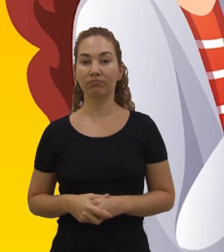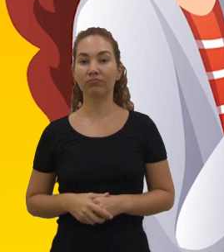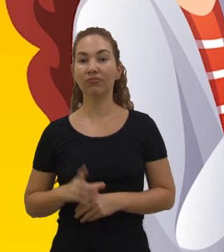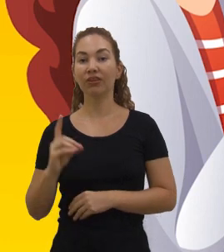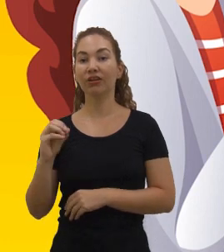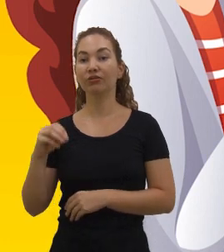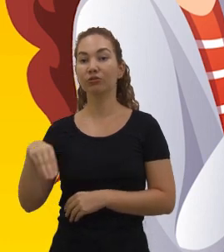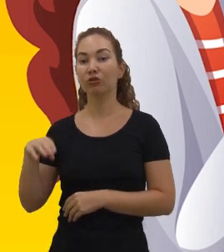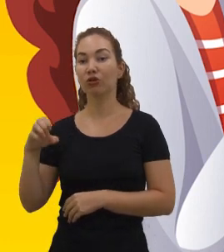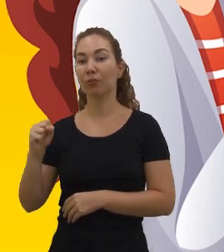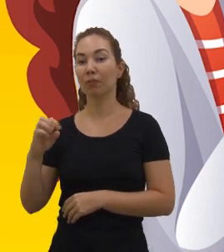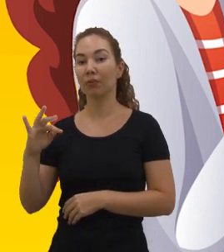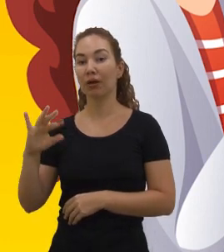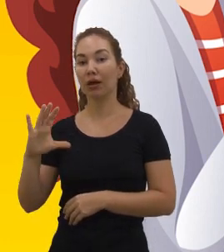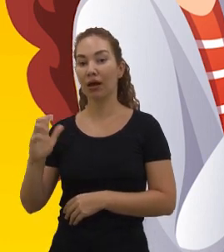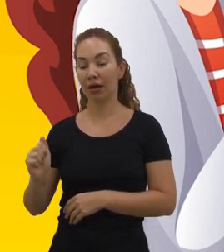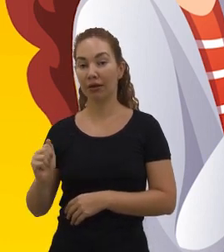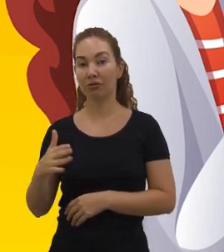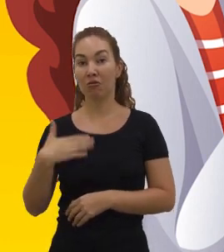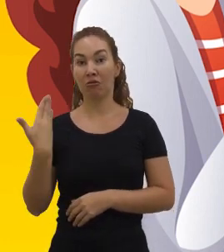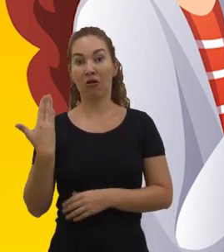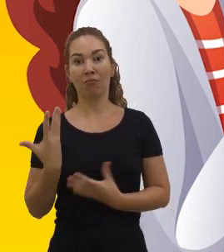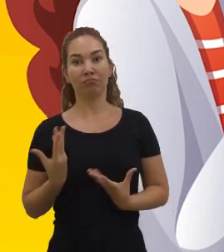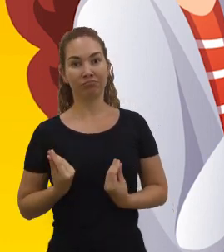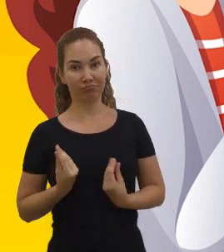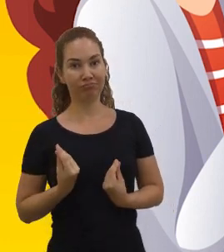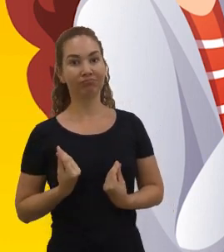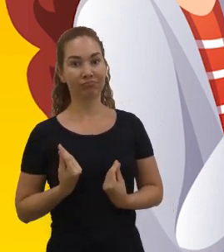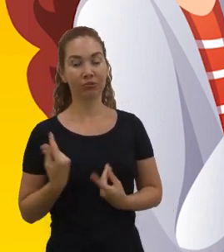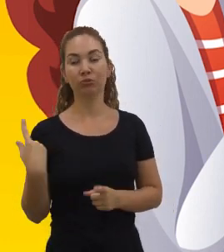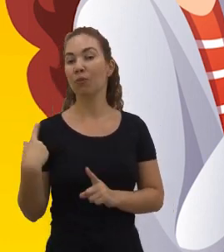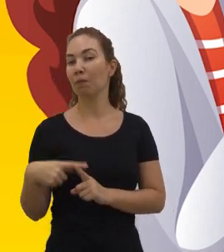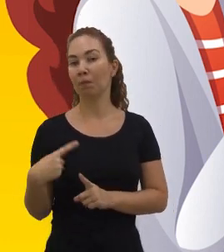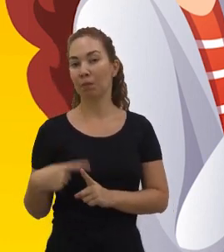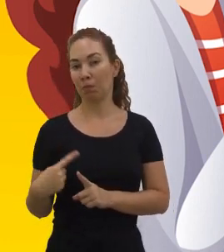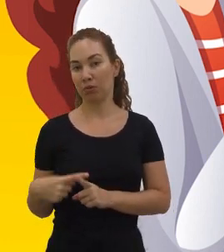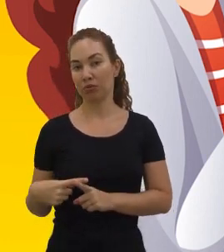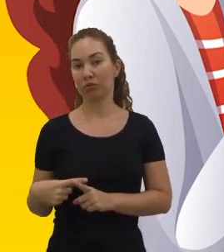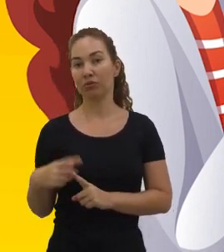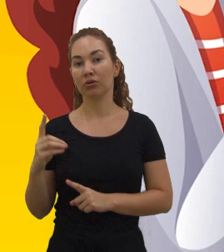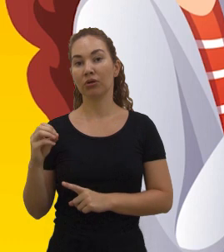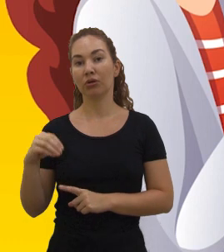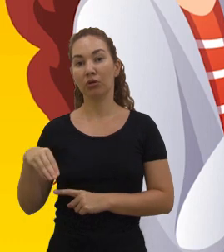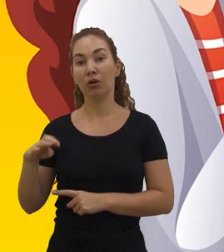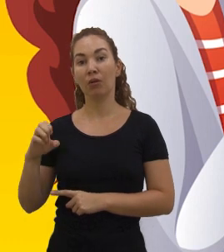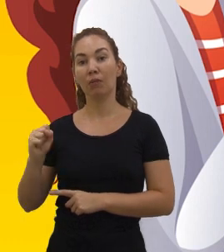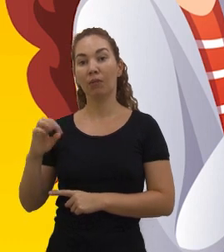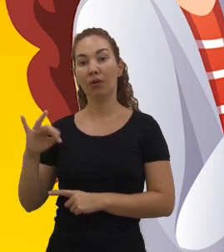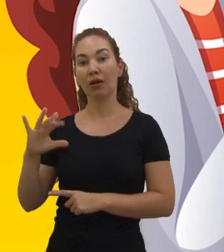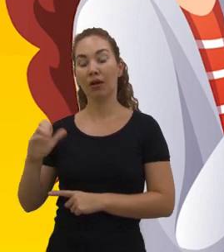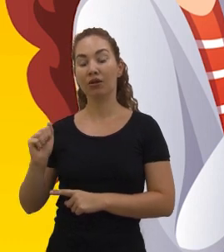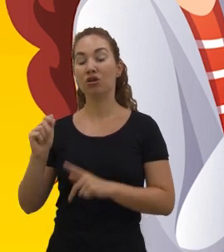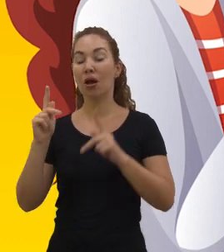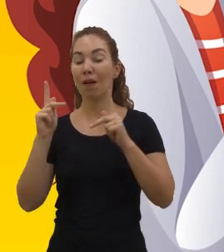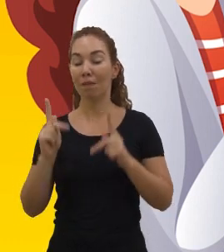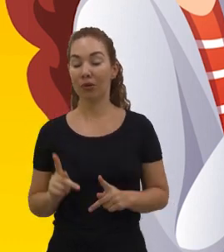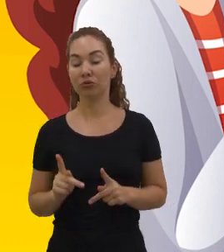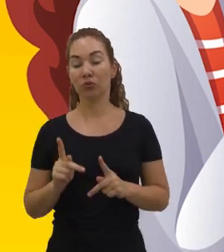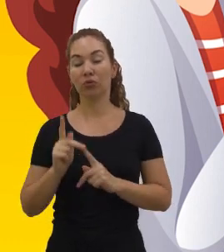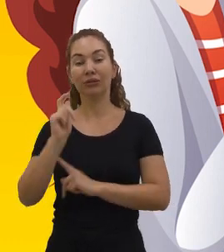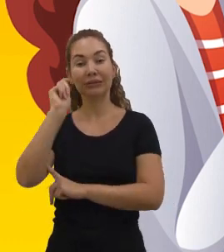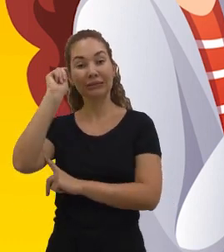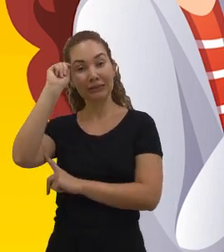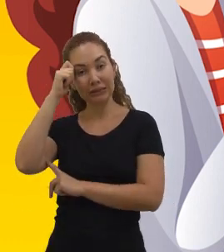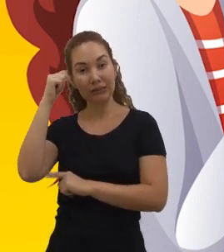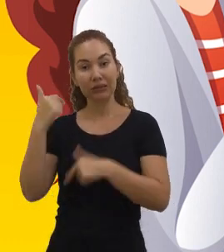Doméstica também é um que me surpreendeu bastante, porque, na verdade, as domésticas eram mulheres negras que trabalhavam